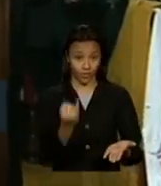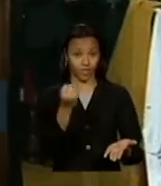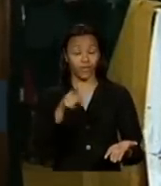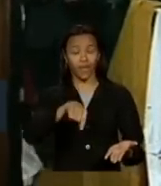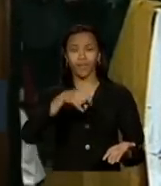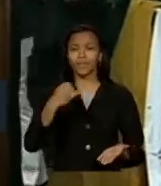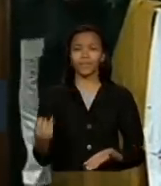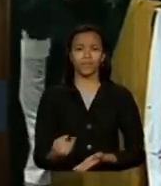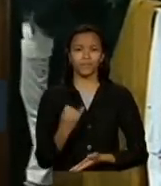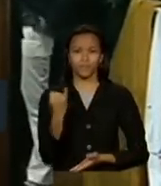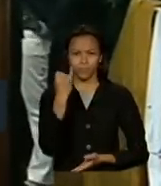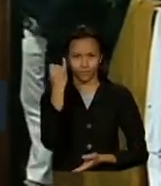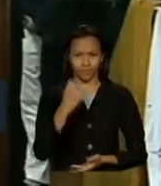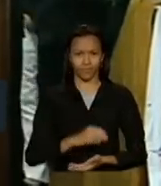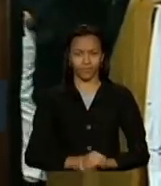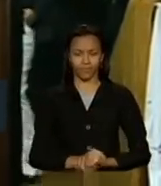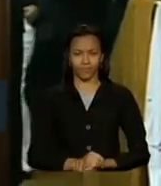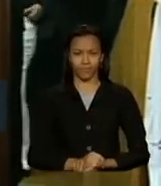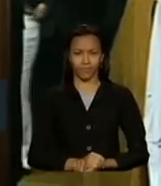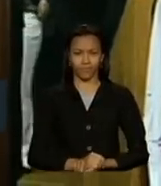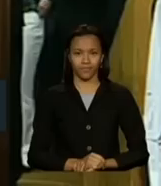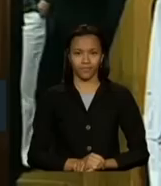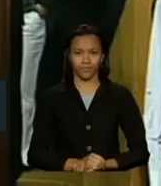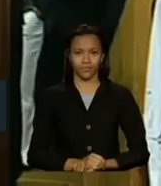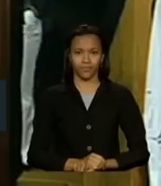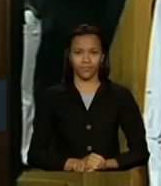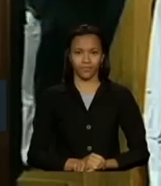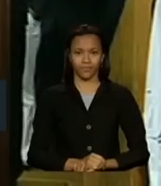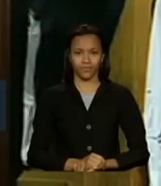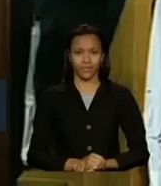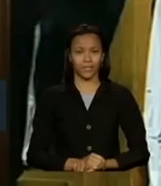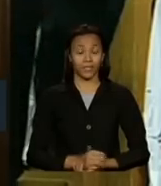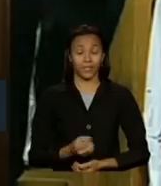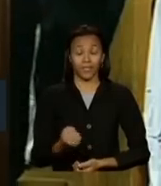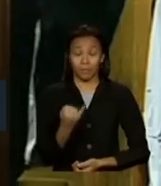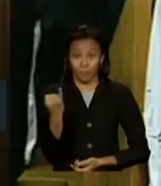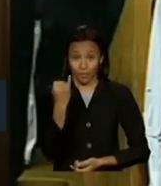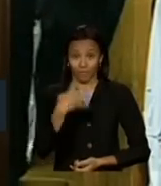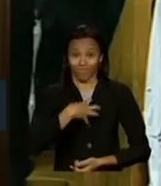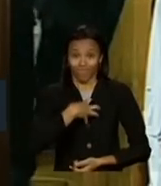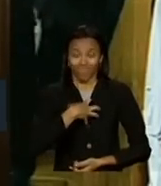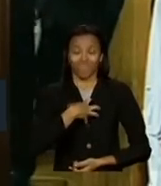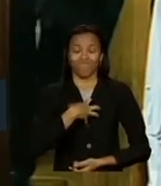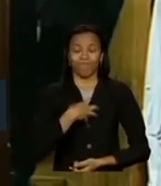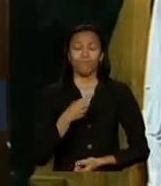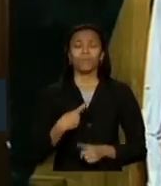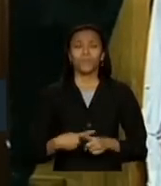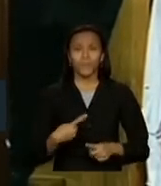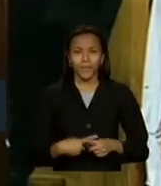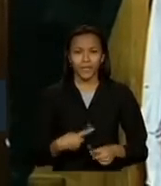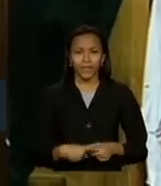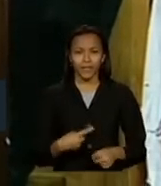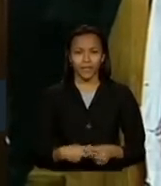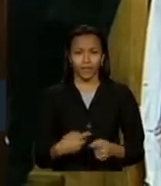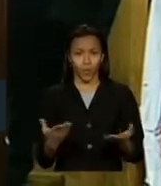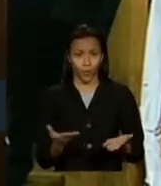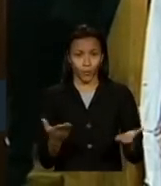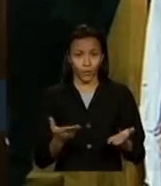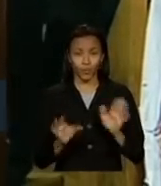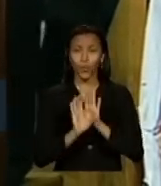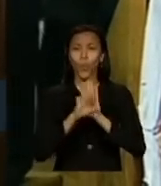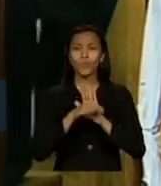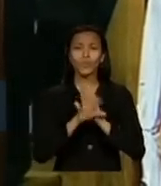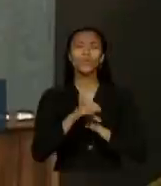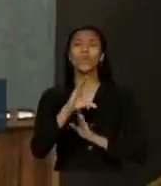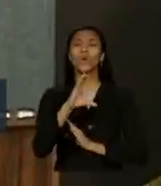extremamente eh gratificante porque esse conceito da importância